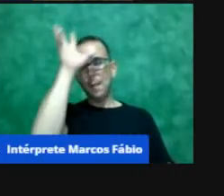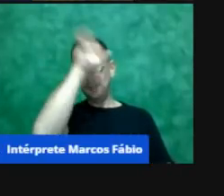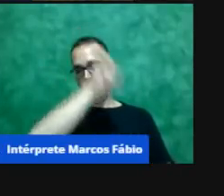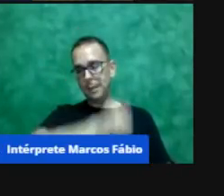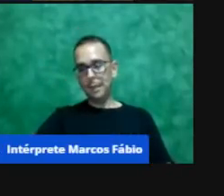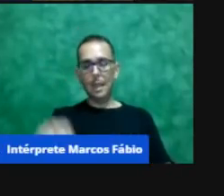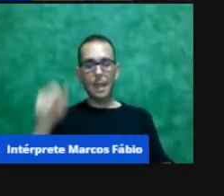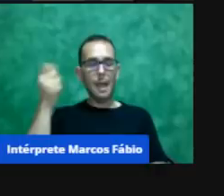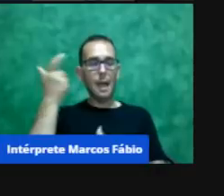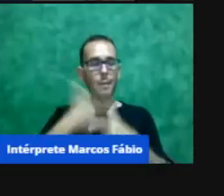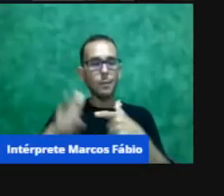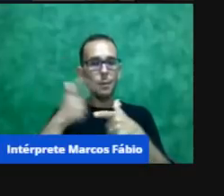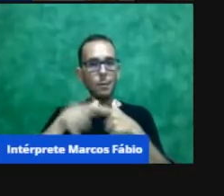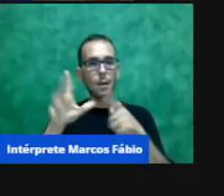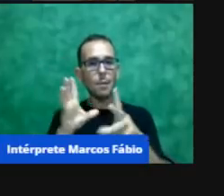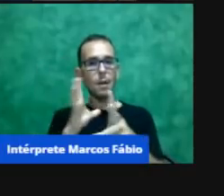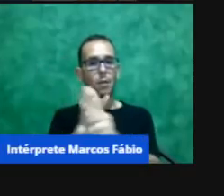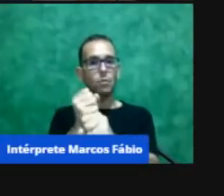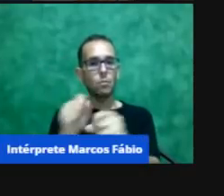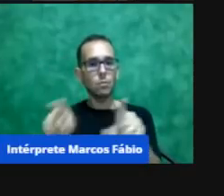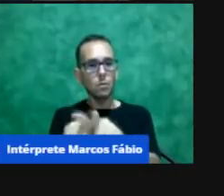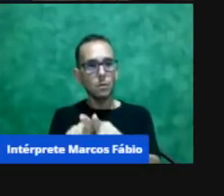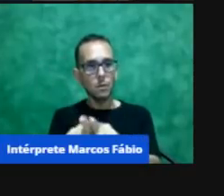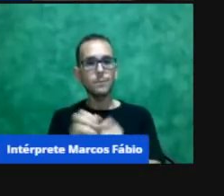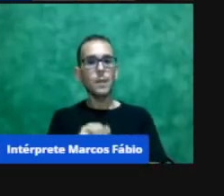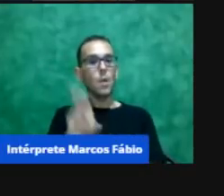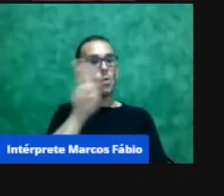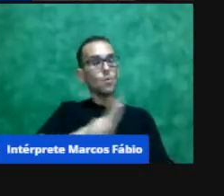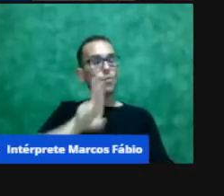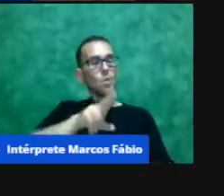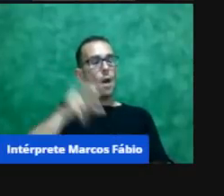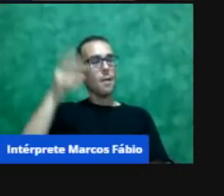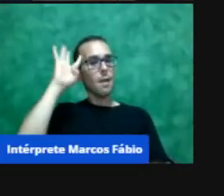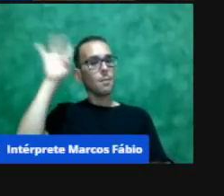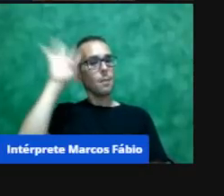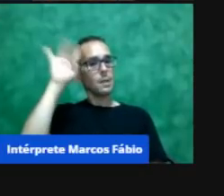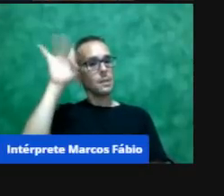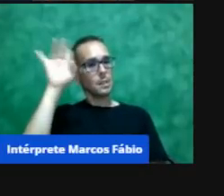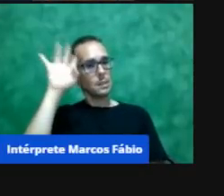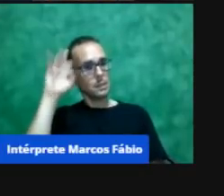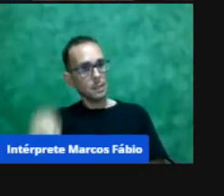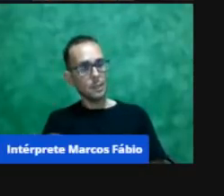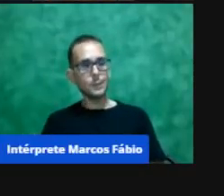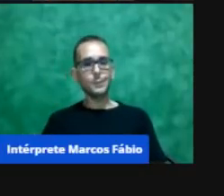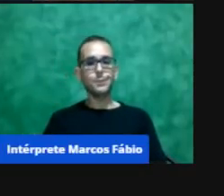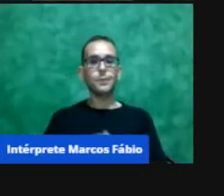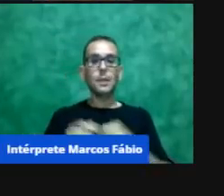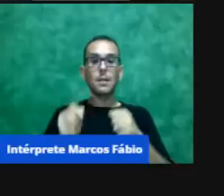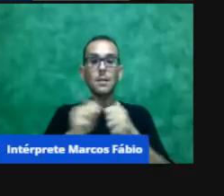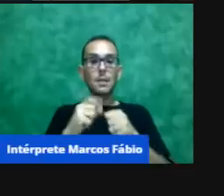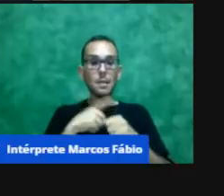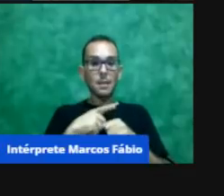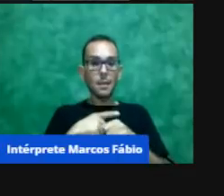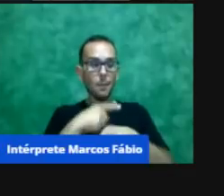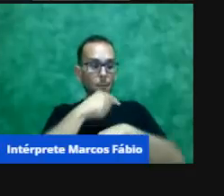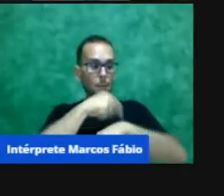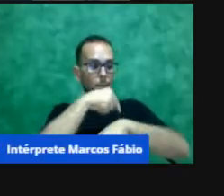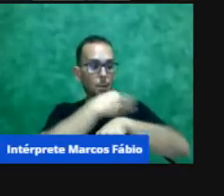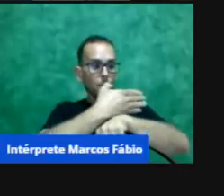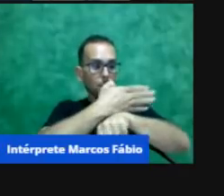solucionar problemas, usar da sua criatividade, gerir o tempo das